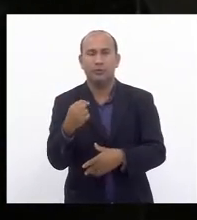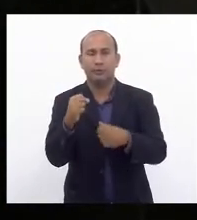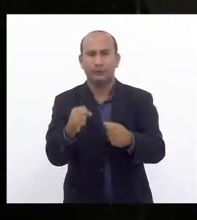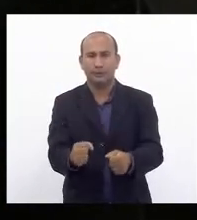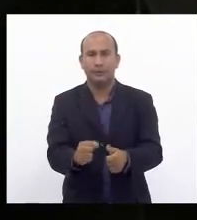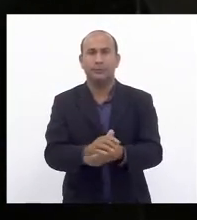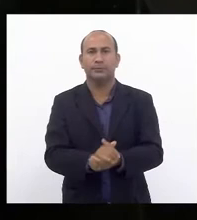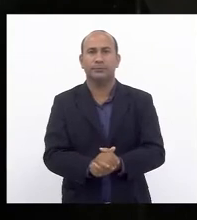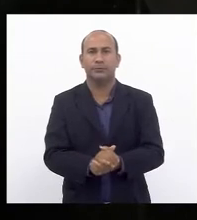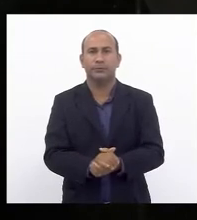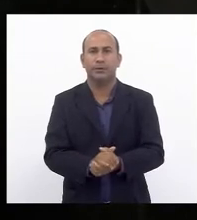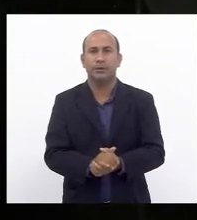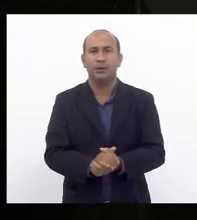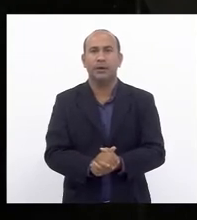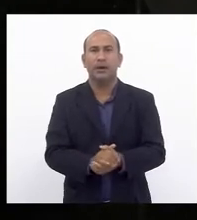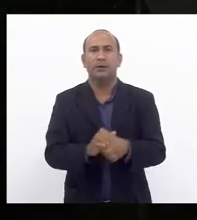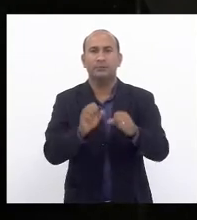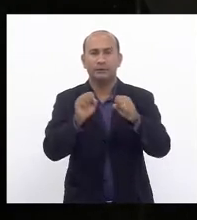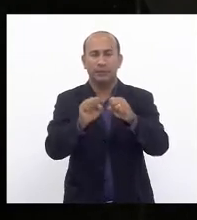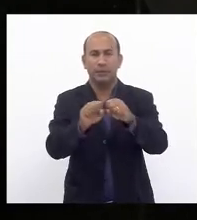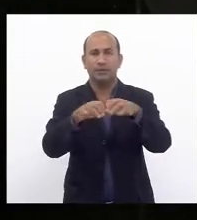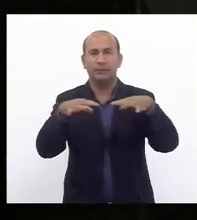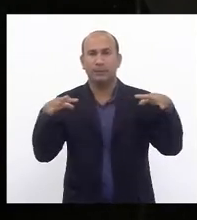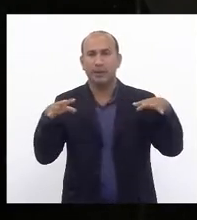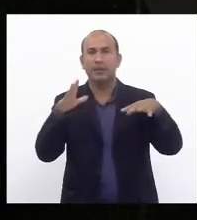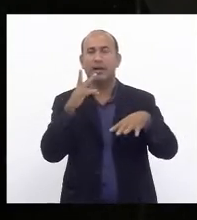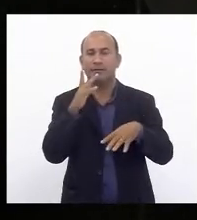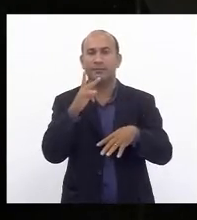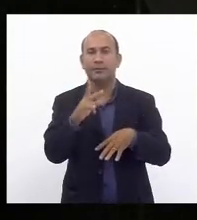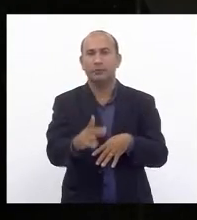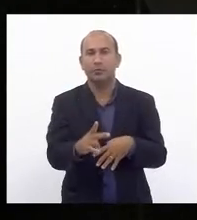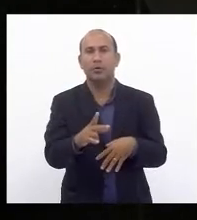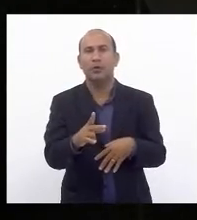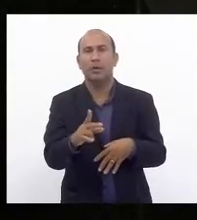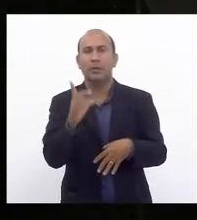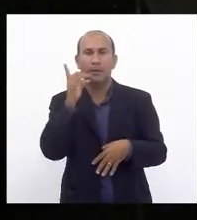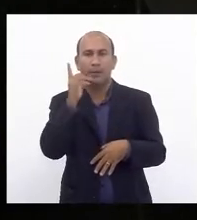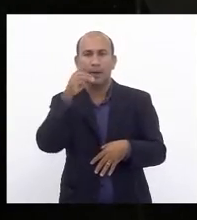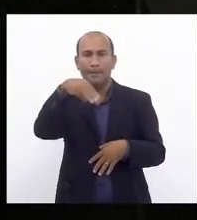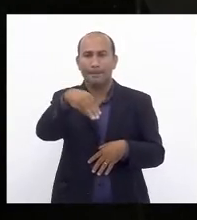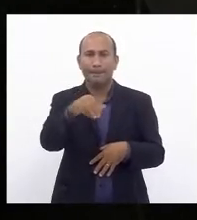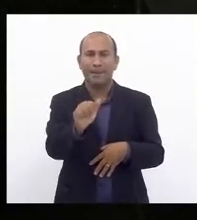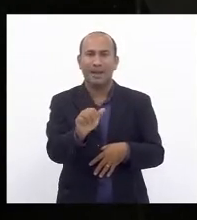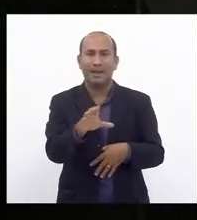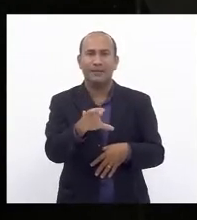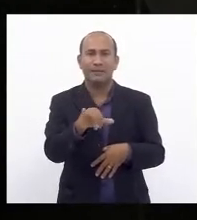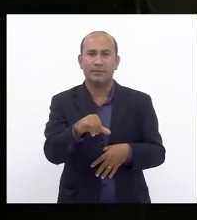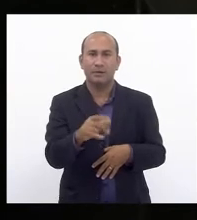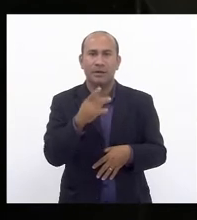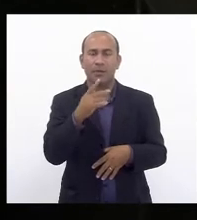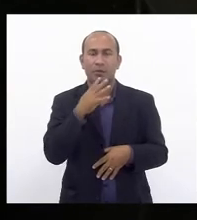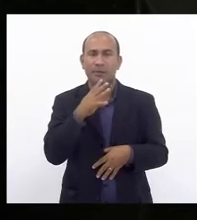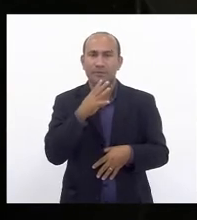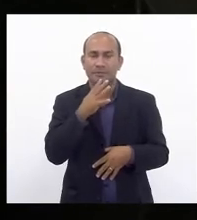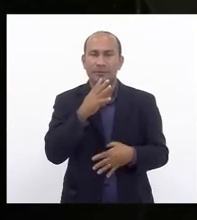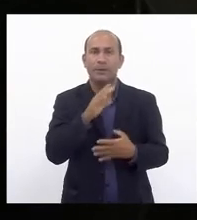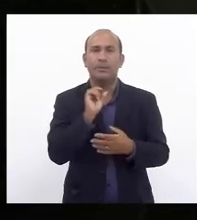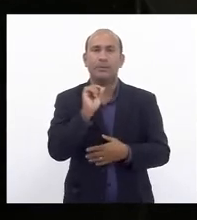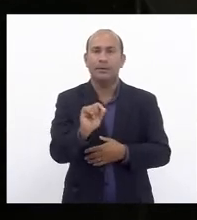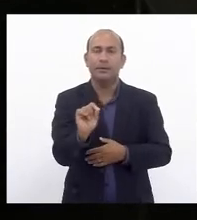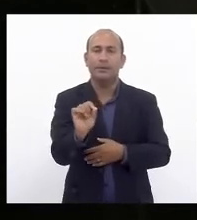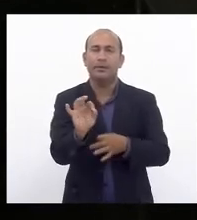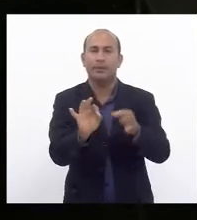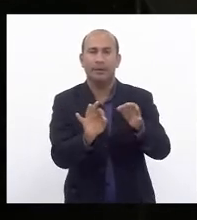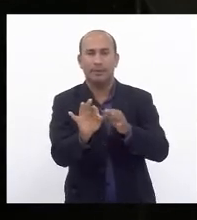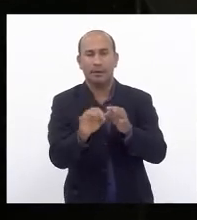Legislativa já deu uma contribuição e o deputado Márcio Pacheco, durante o debate, reconheceu que o projeto